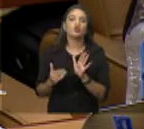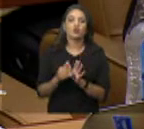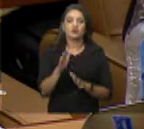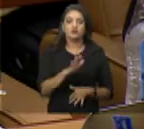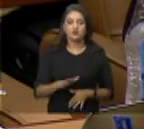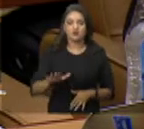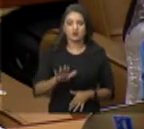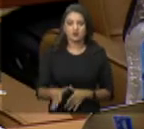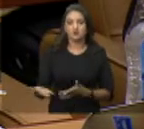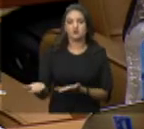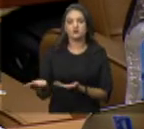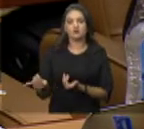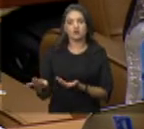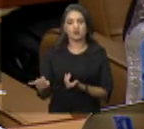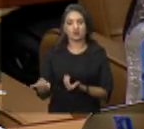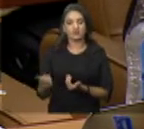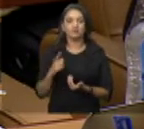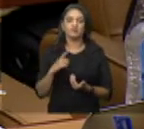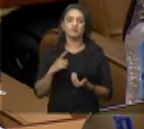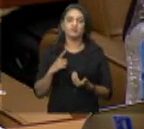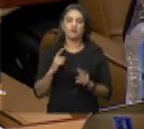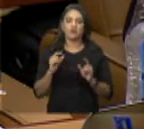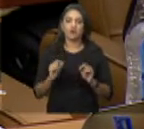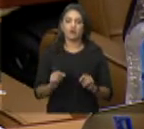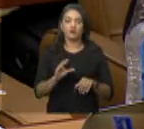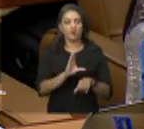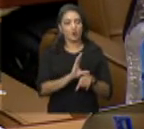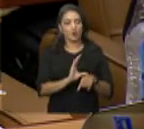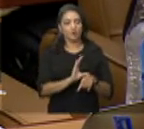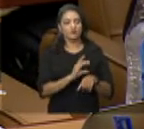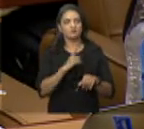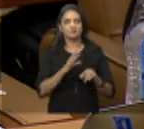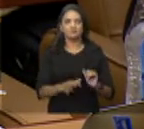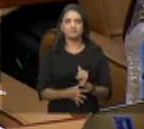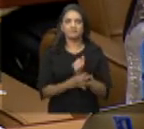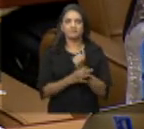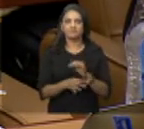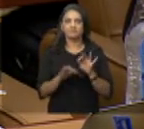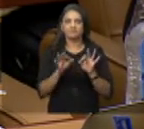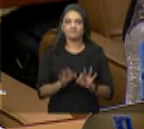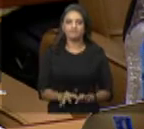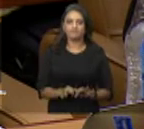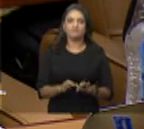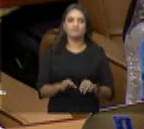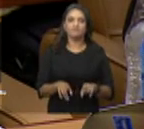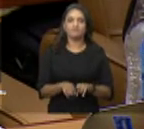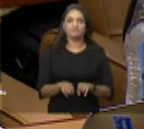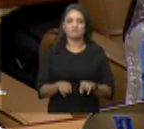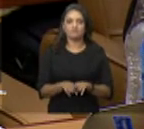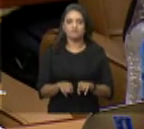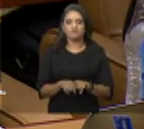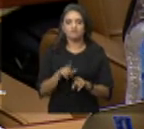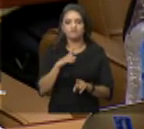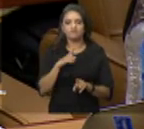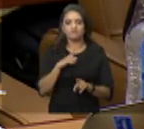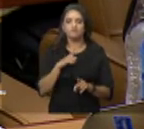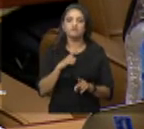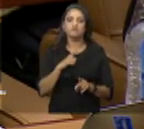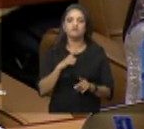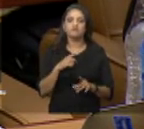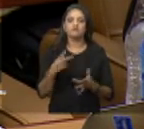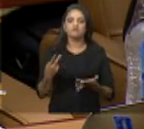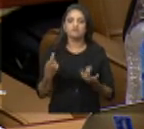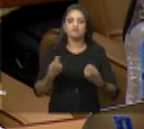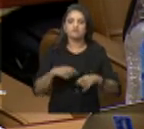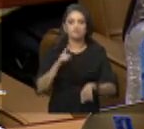crianças e jovens assegurado por normas constitucionais de eficácia plena e aplicabilidade direta